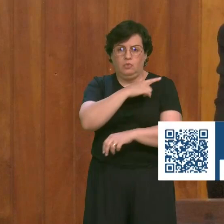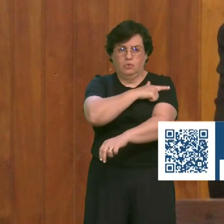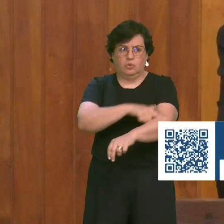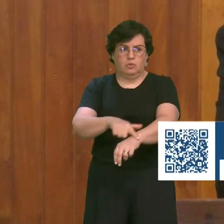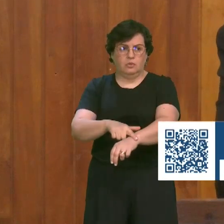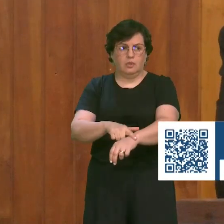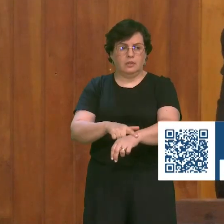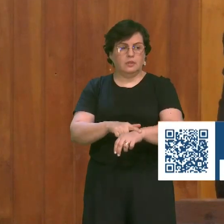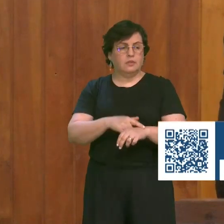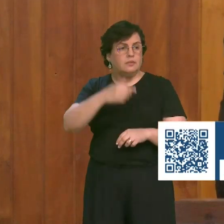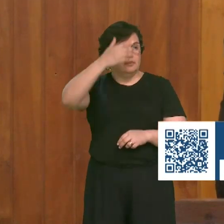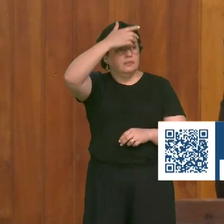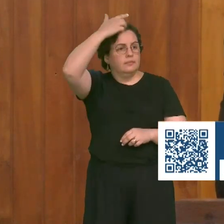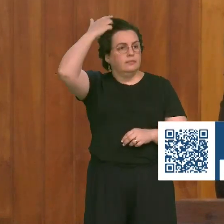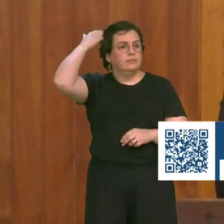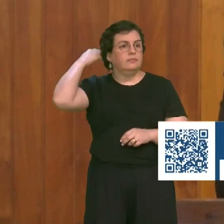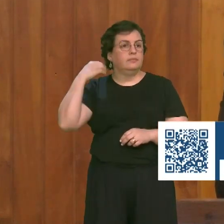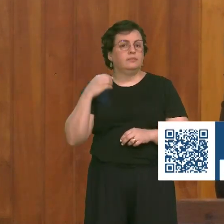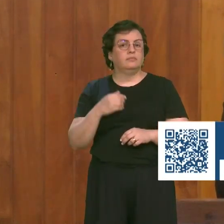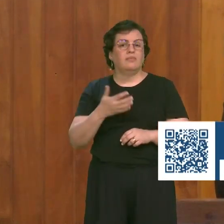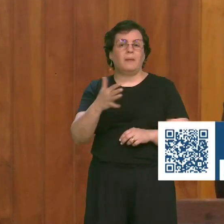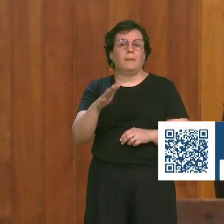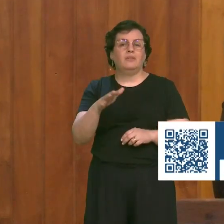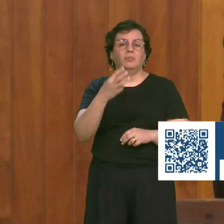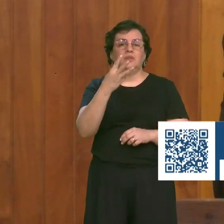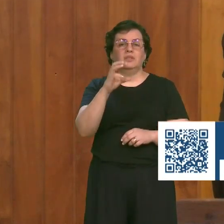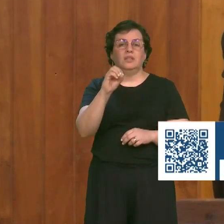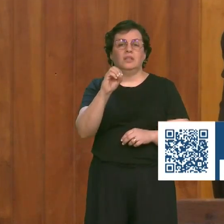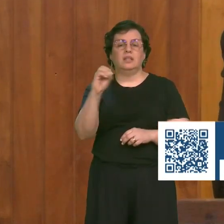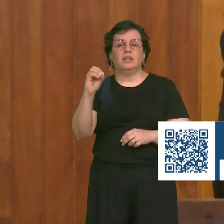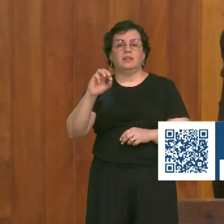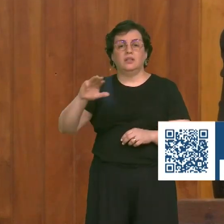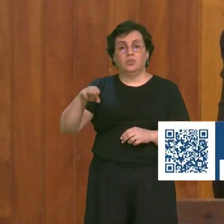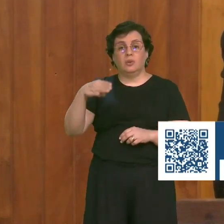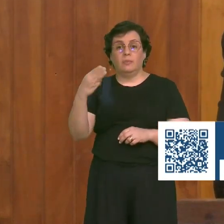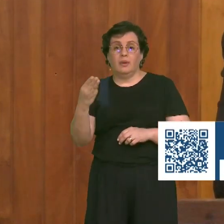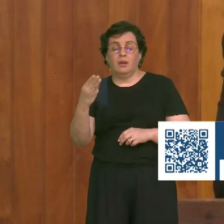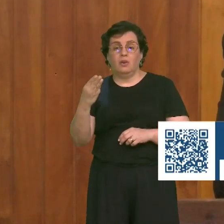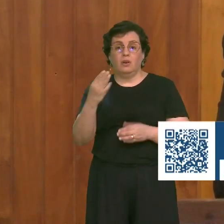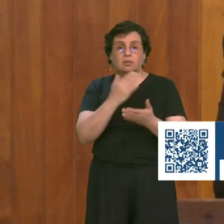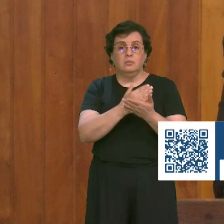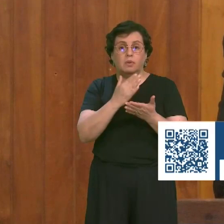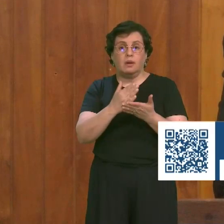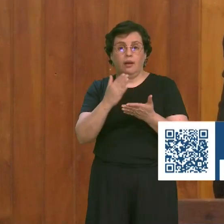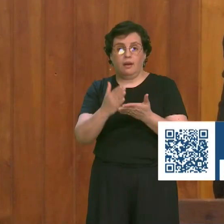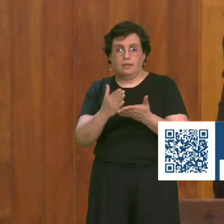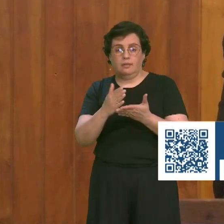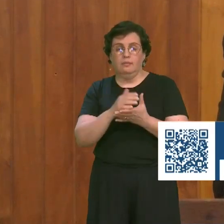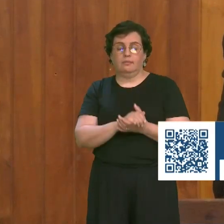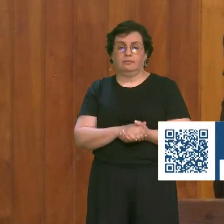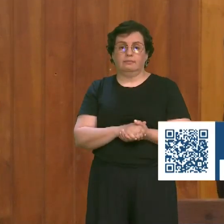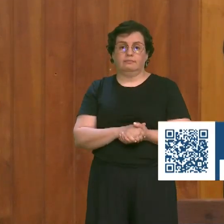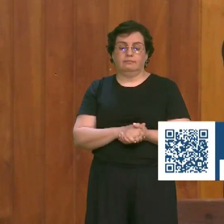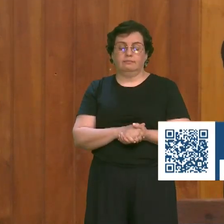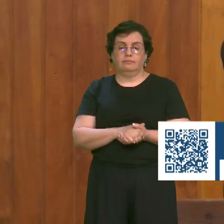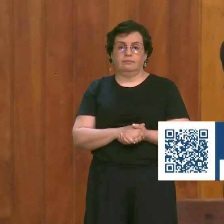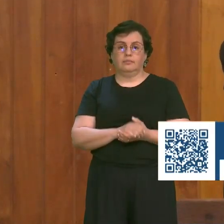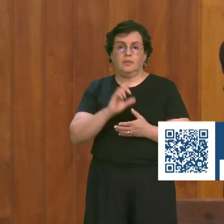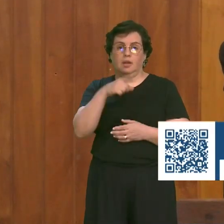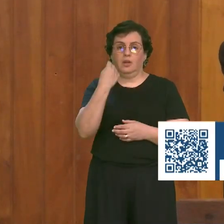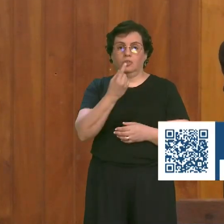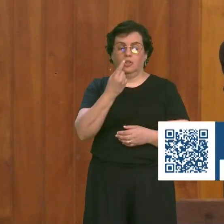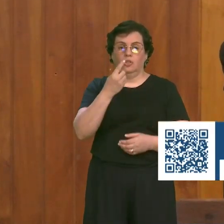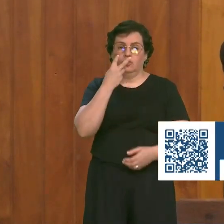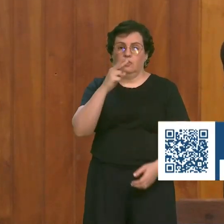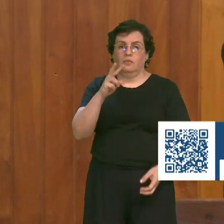Educação uma redondar em torno de 300 milhões de reais para cada um a gente